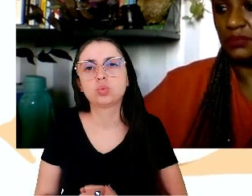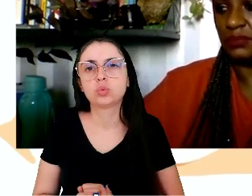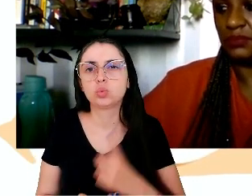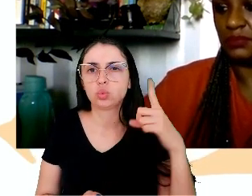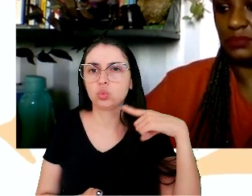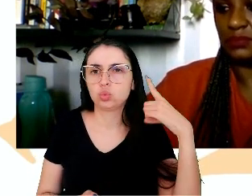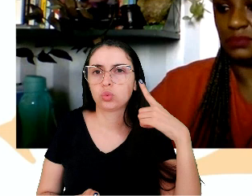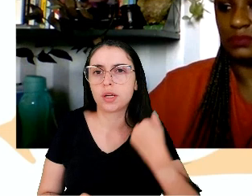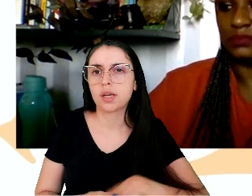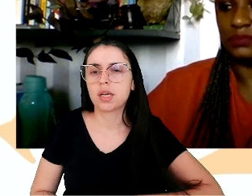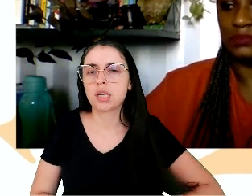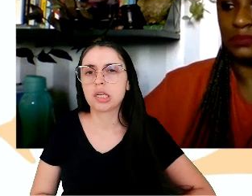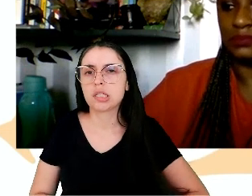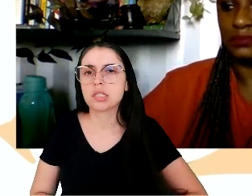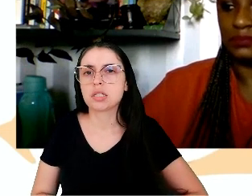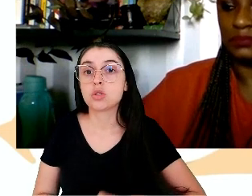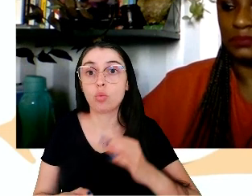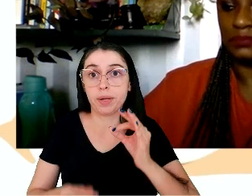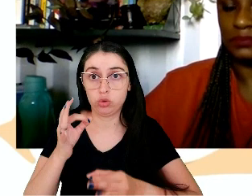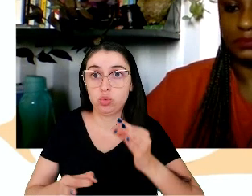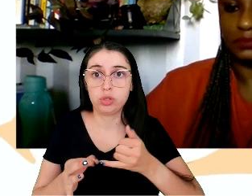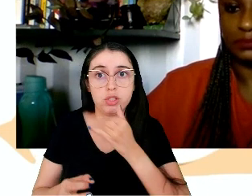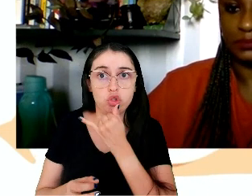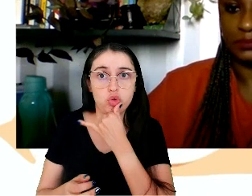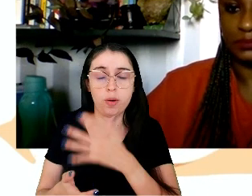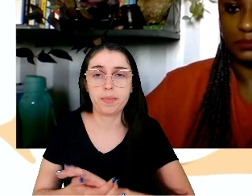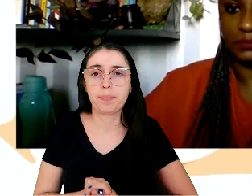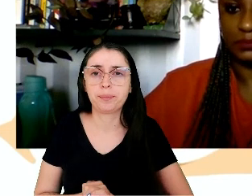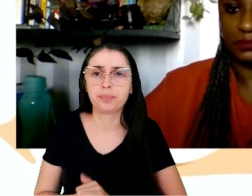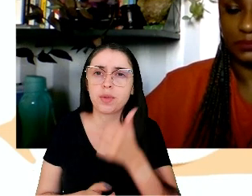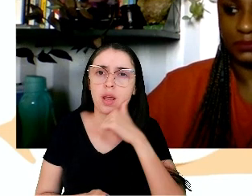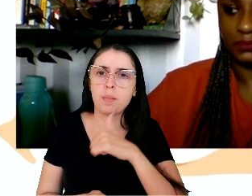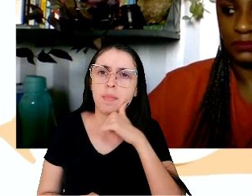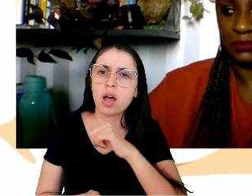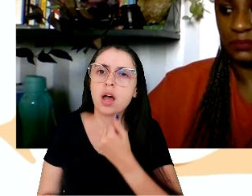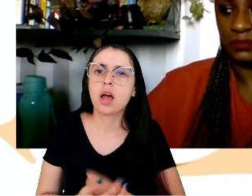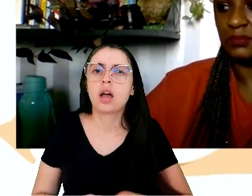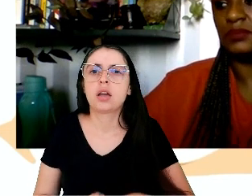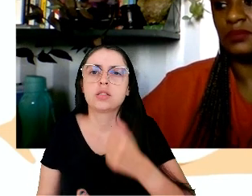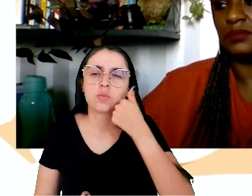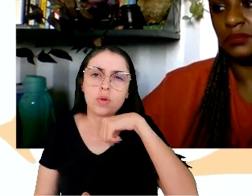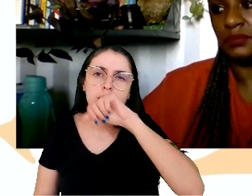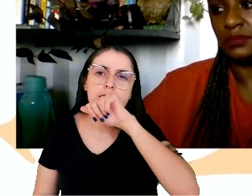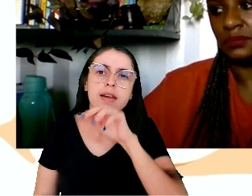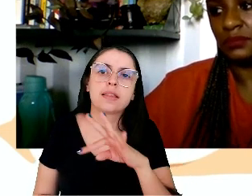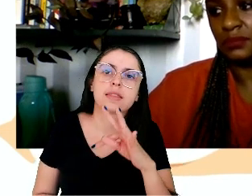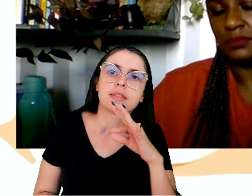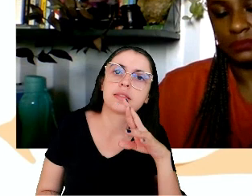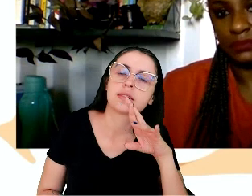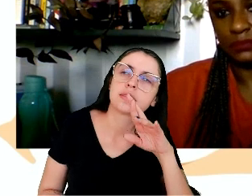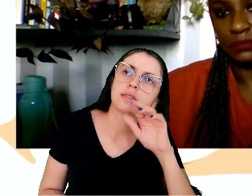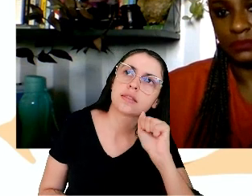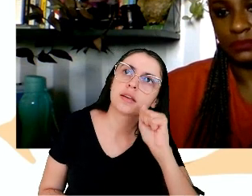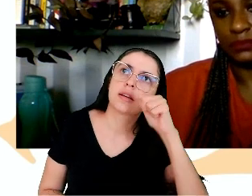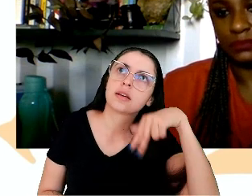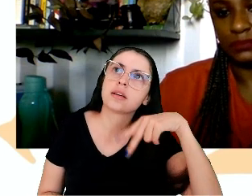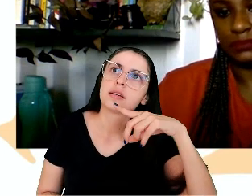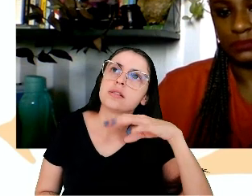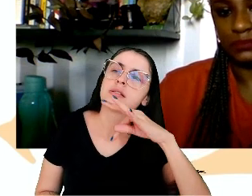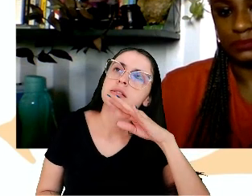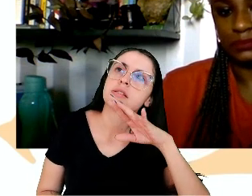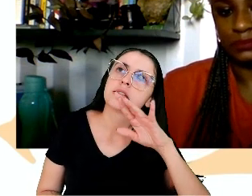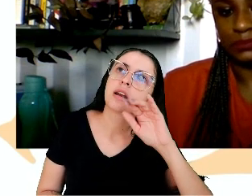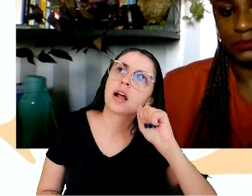juiz, e ele pergunta: as mães e mulheres trans e travestis colocam-se em situação agravada de vulnerabilidade